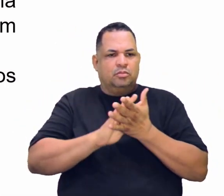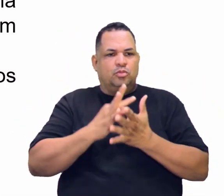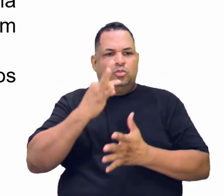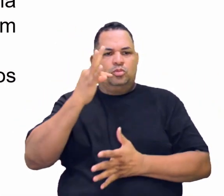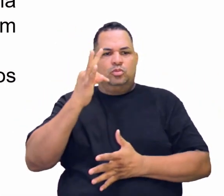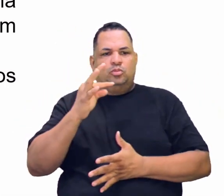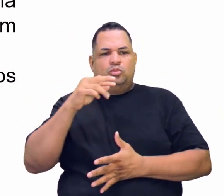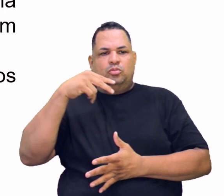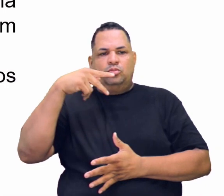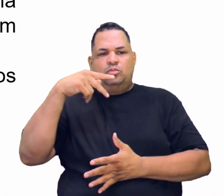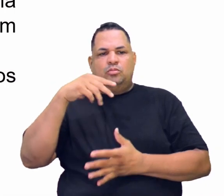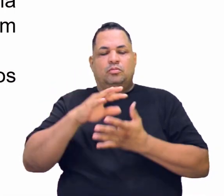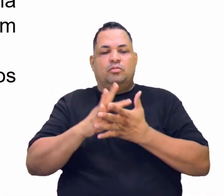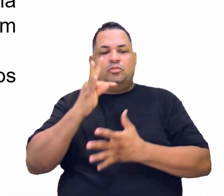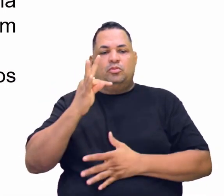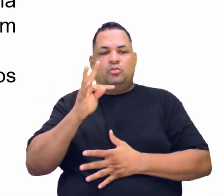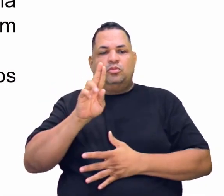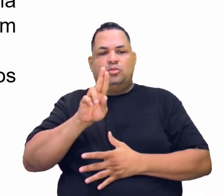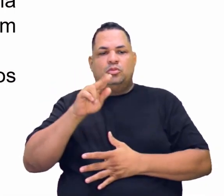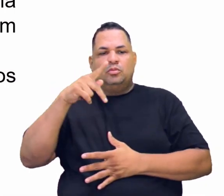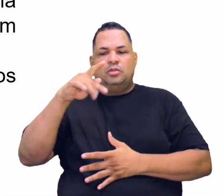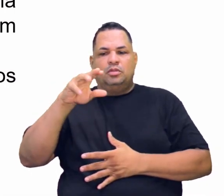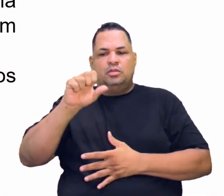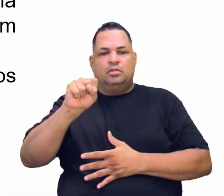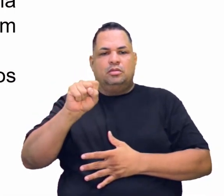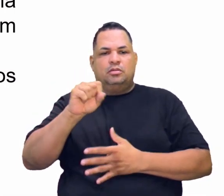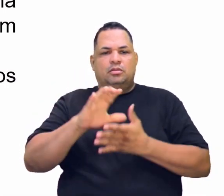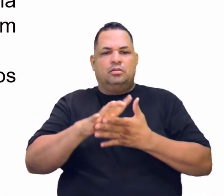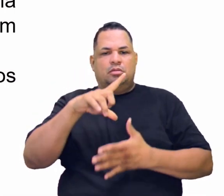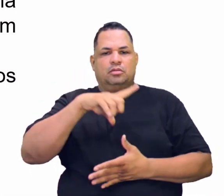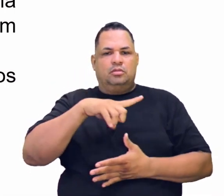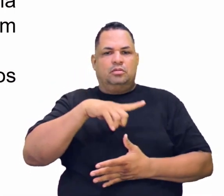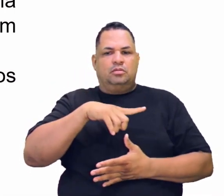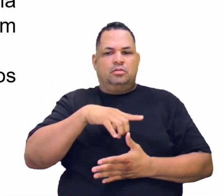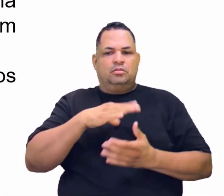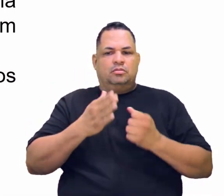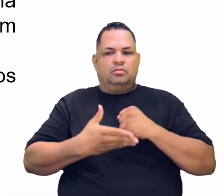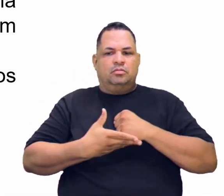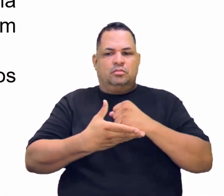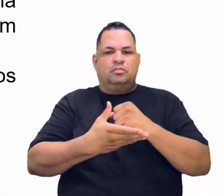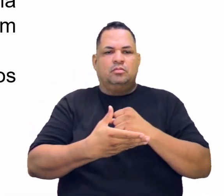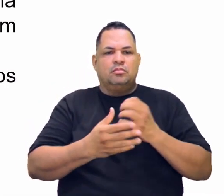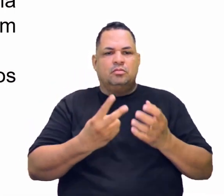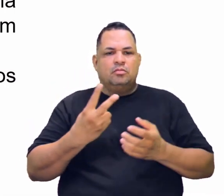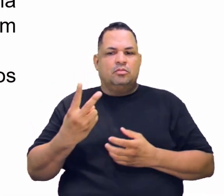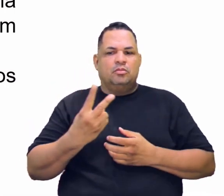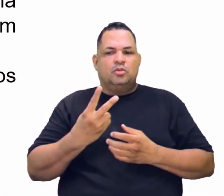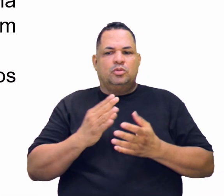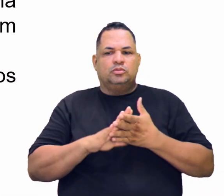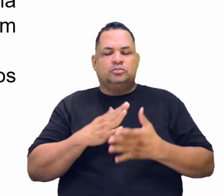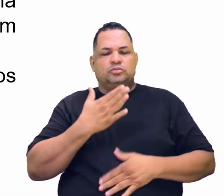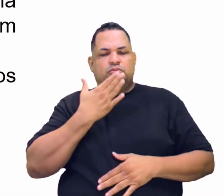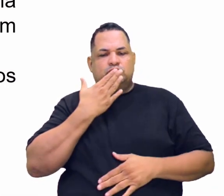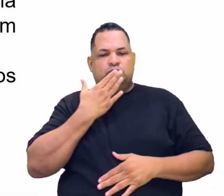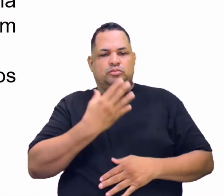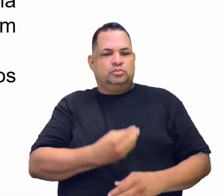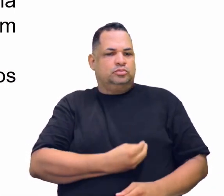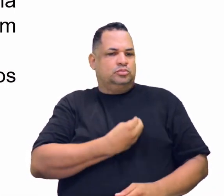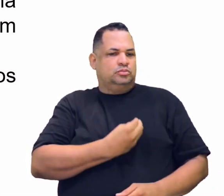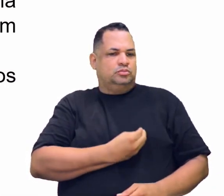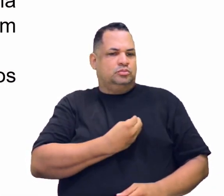tupis. Percebe aí? Então eu tenho basicamente 2 tipos de moradores.